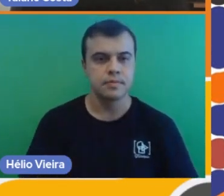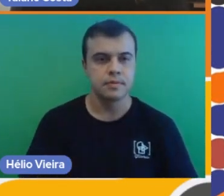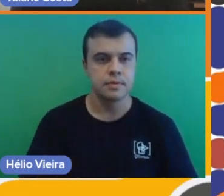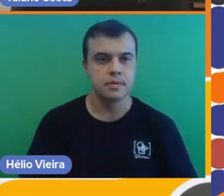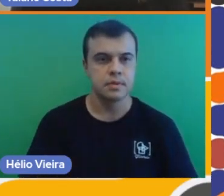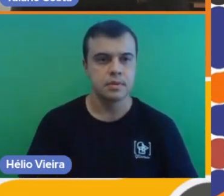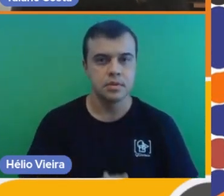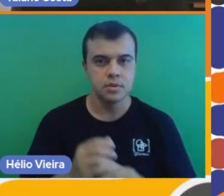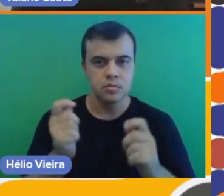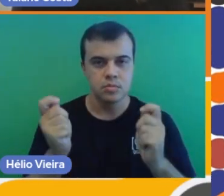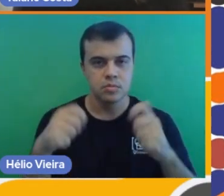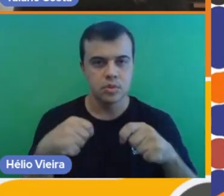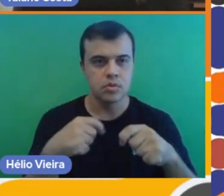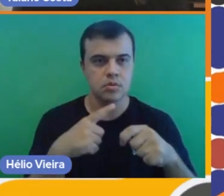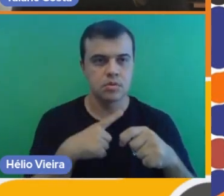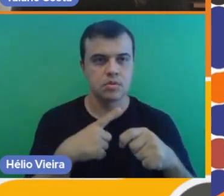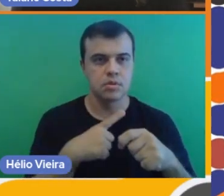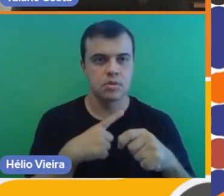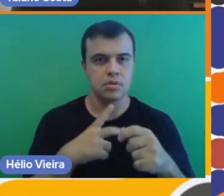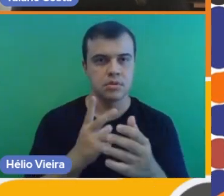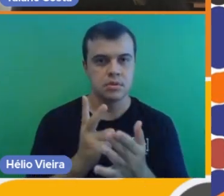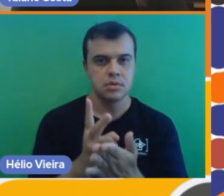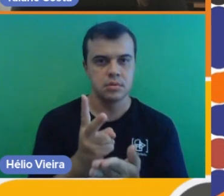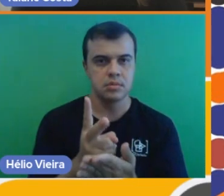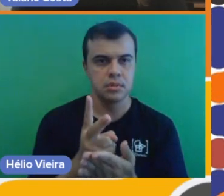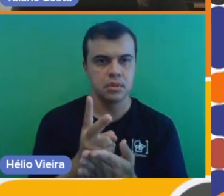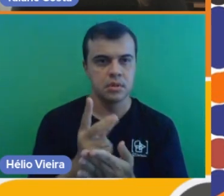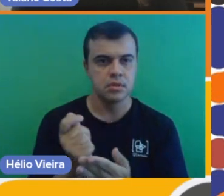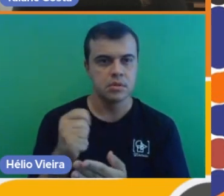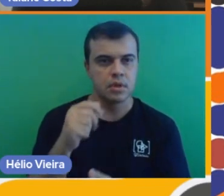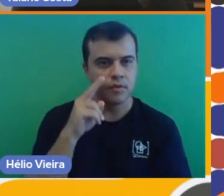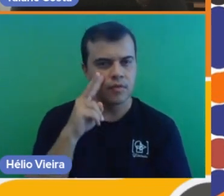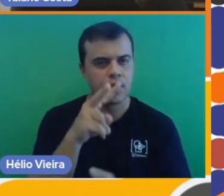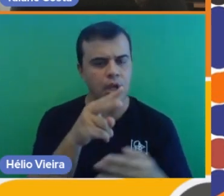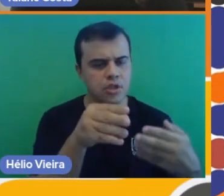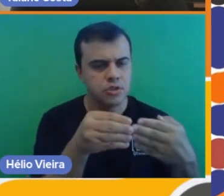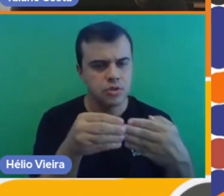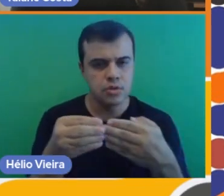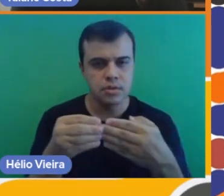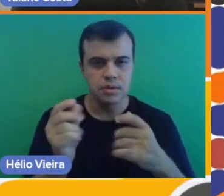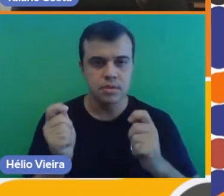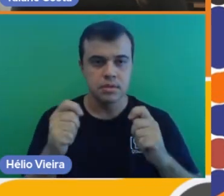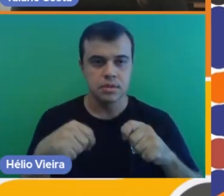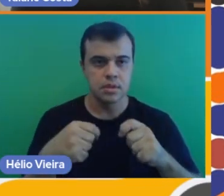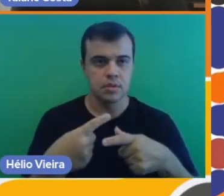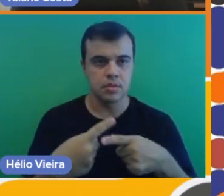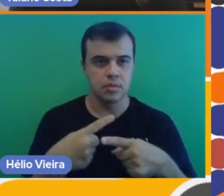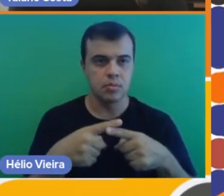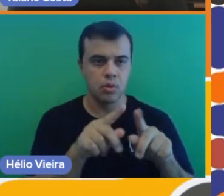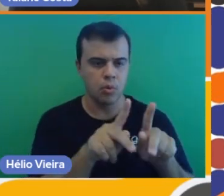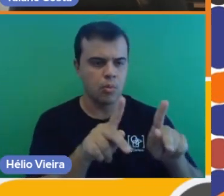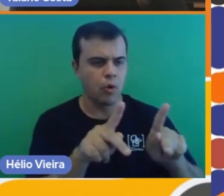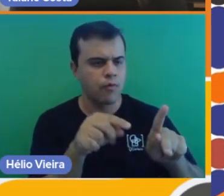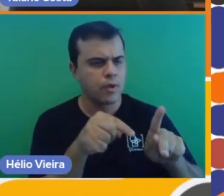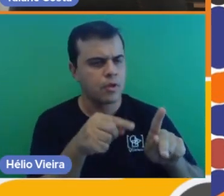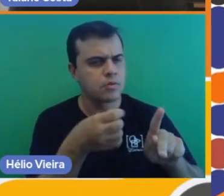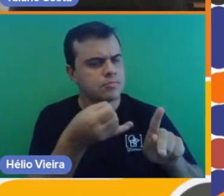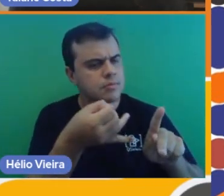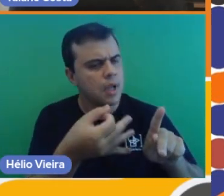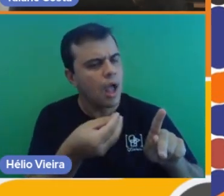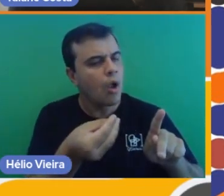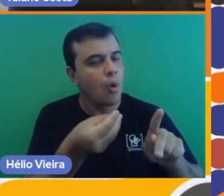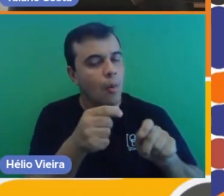que possam elas que vão direcionar um pouco o professor a fazer